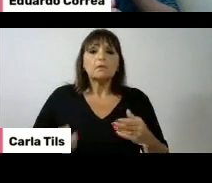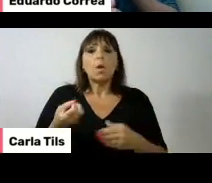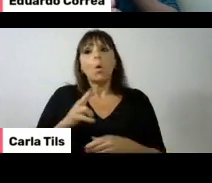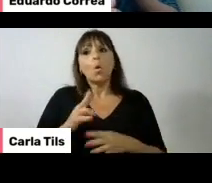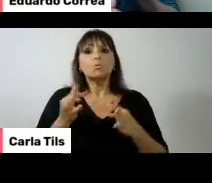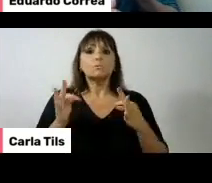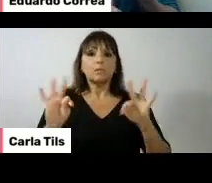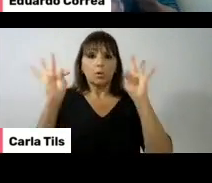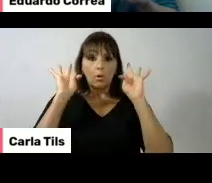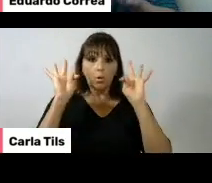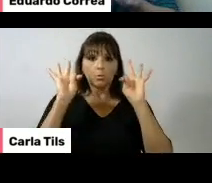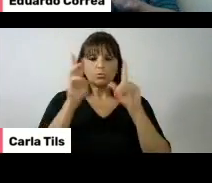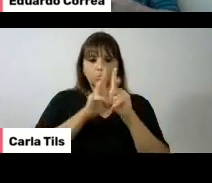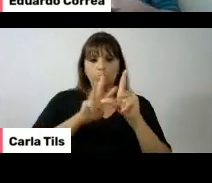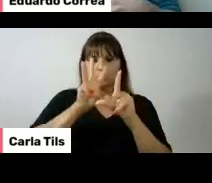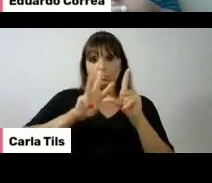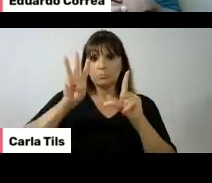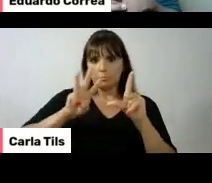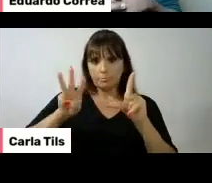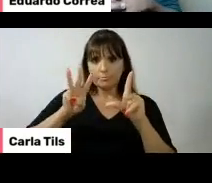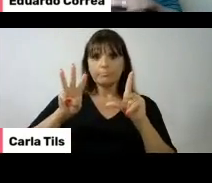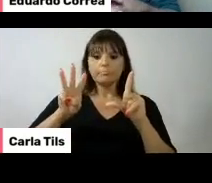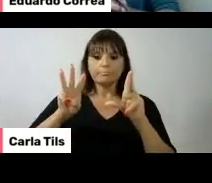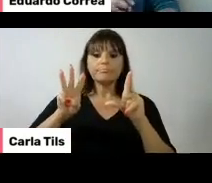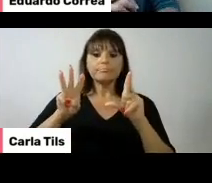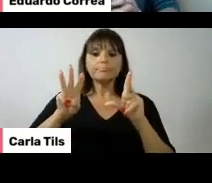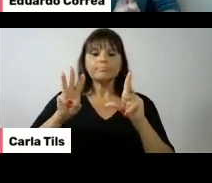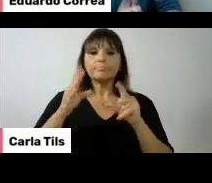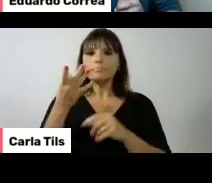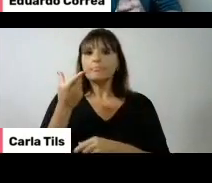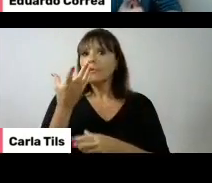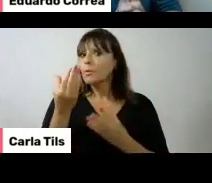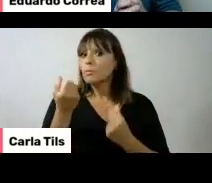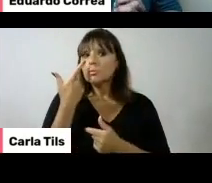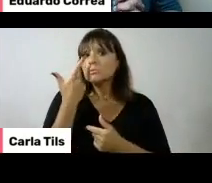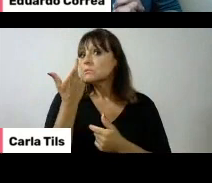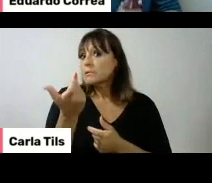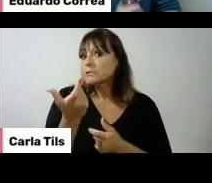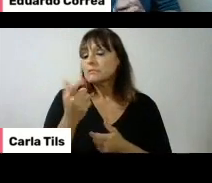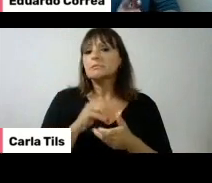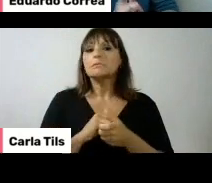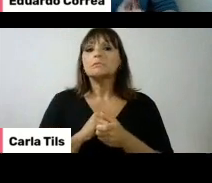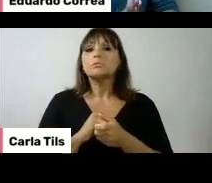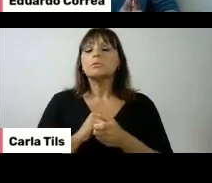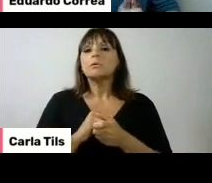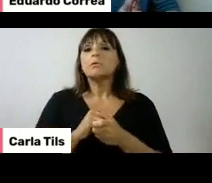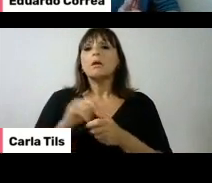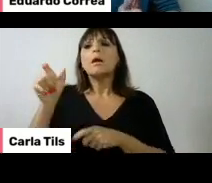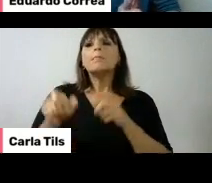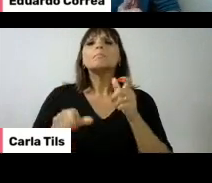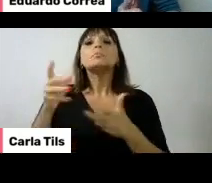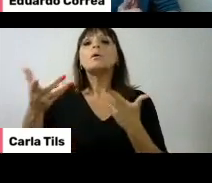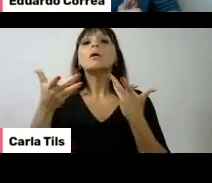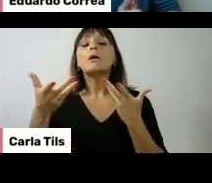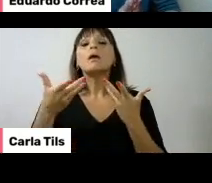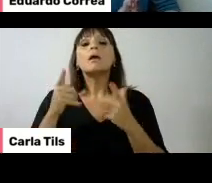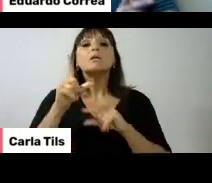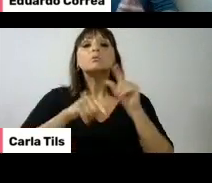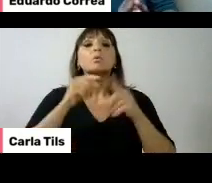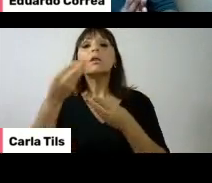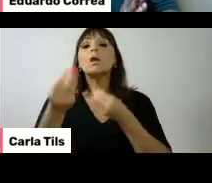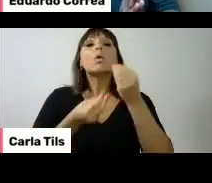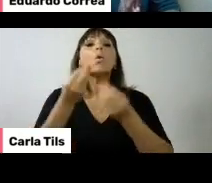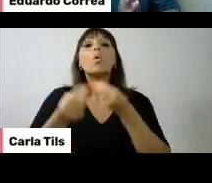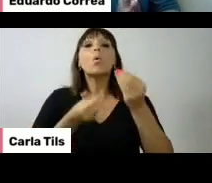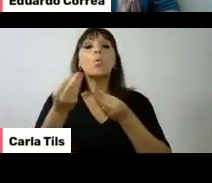site colocava um último ponto que era muito interessante. A pessoa pode querer escolher como ela quer navegar. E a partir